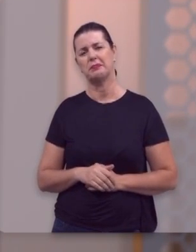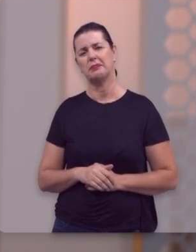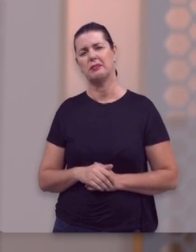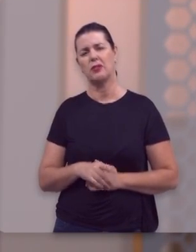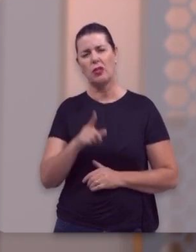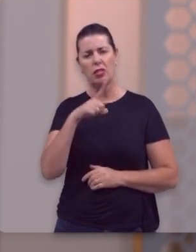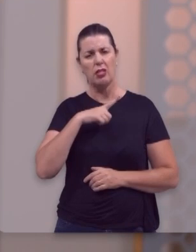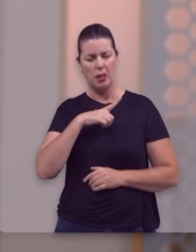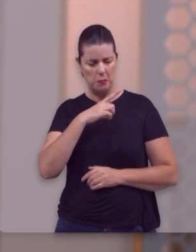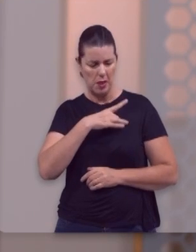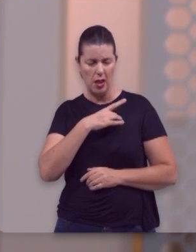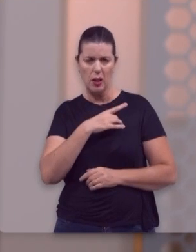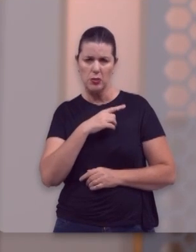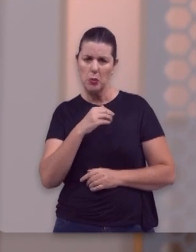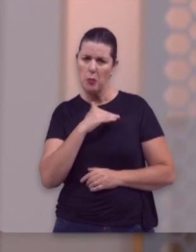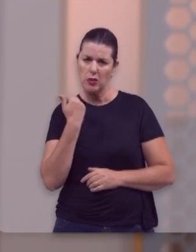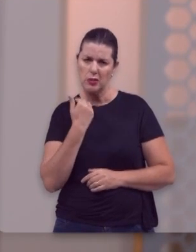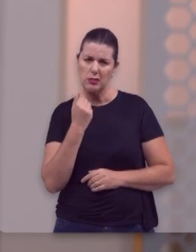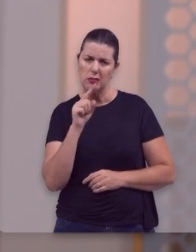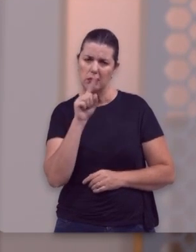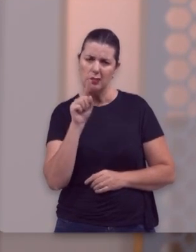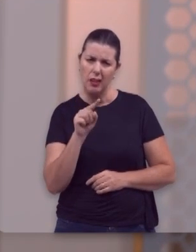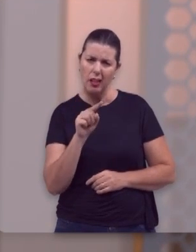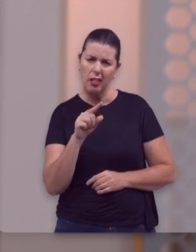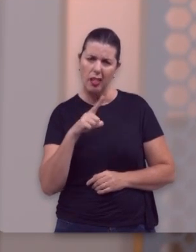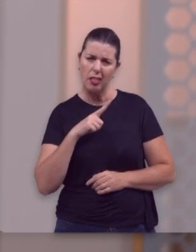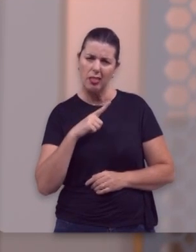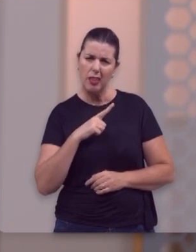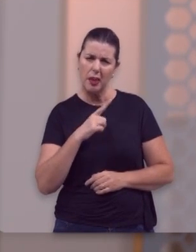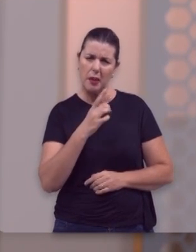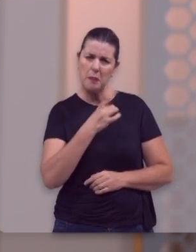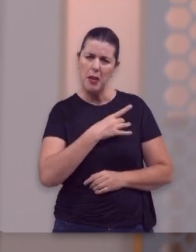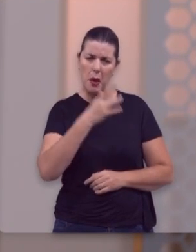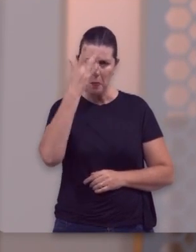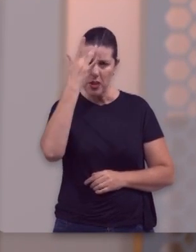Você tem medo da morte? Você tem medo do amanhã?